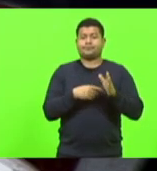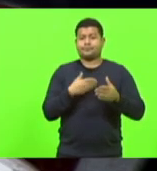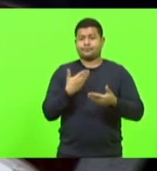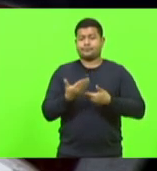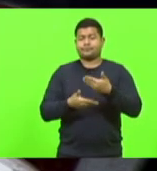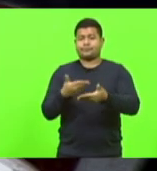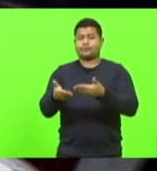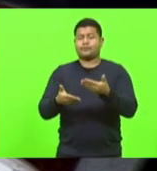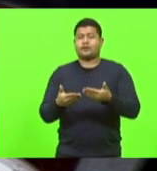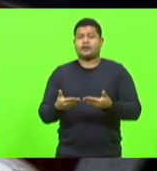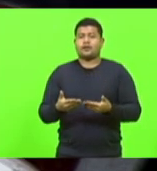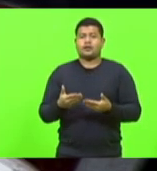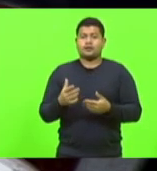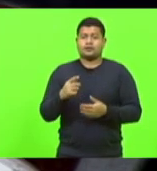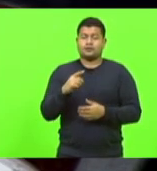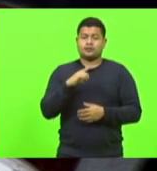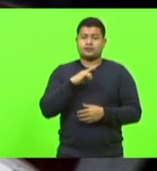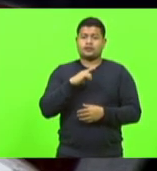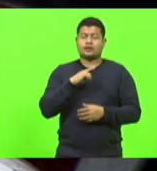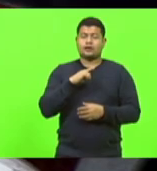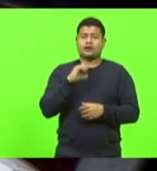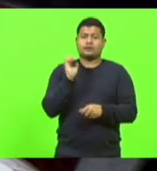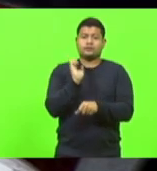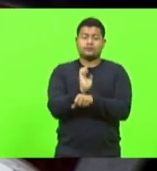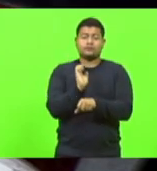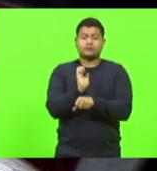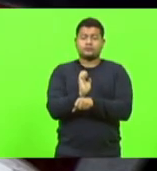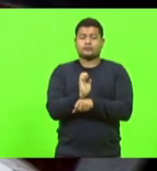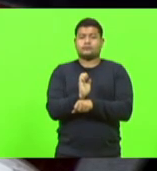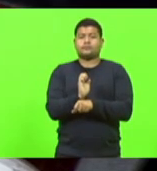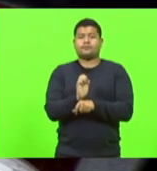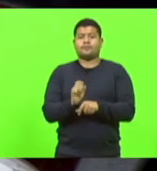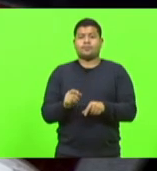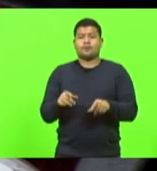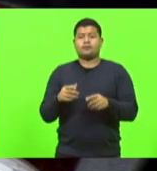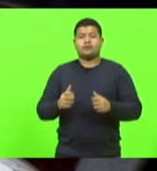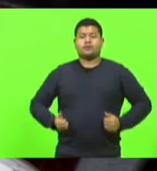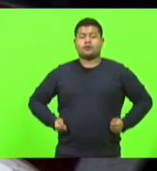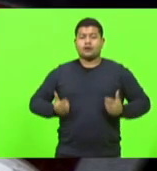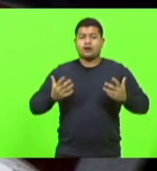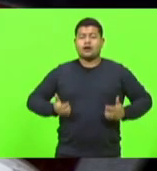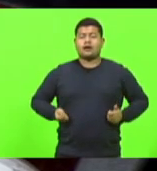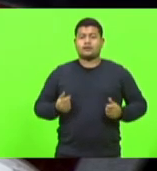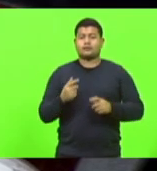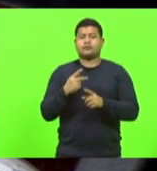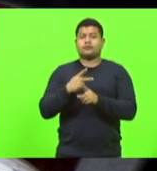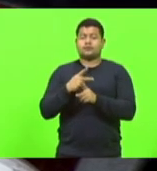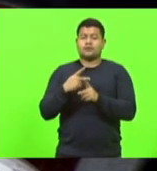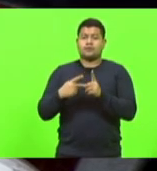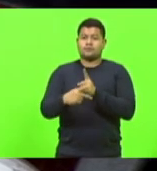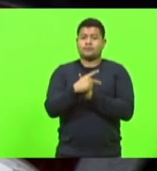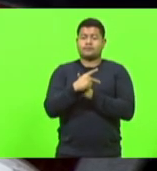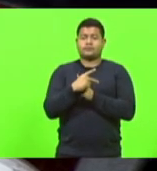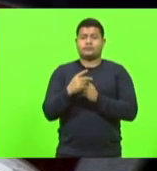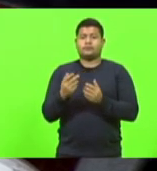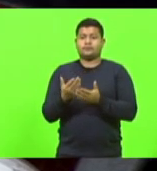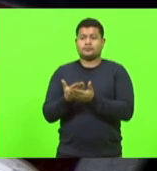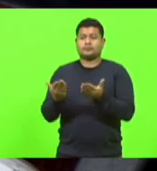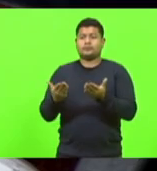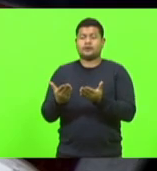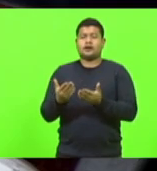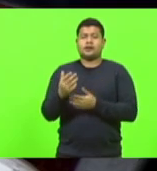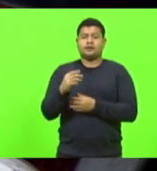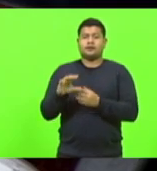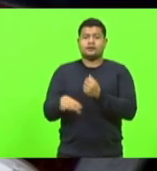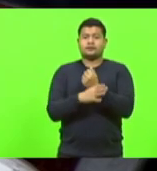pelo tesouro Estadual os gastos com o sistema de previdência estadual para atender a pouco mais de 70 mil segurados